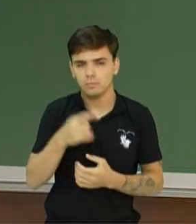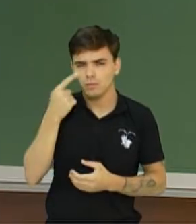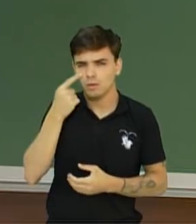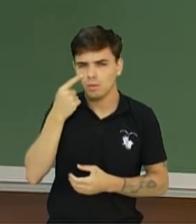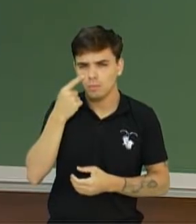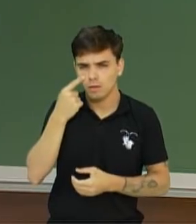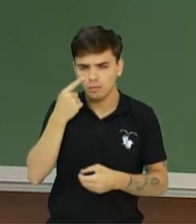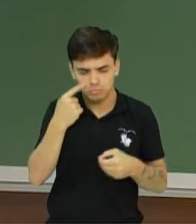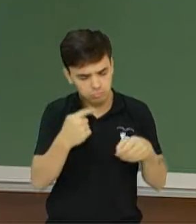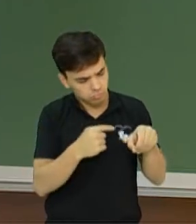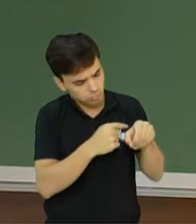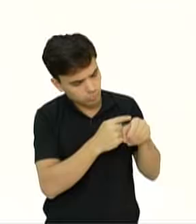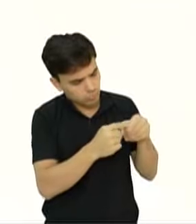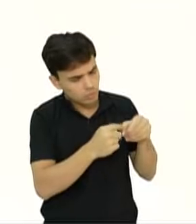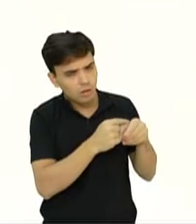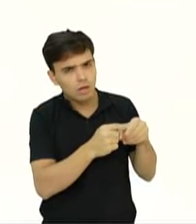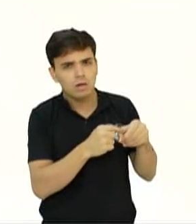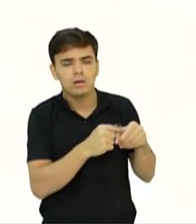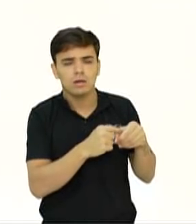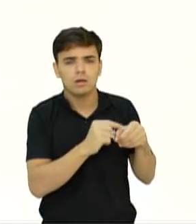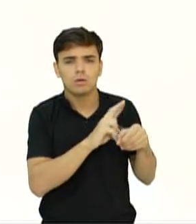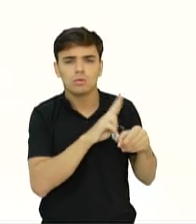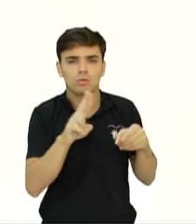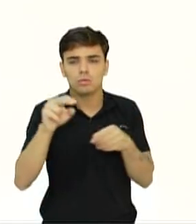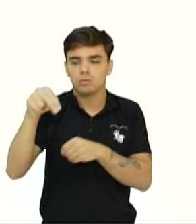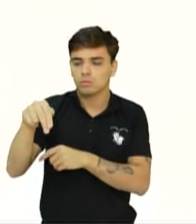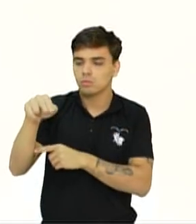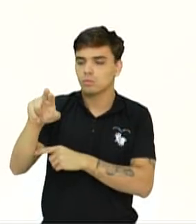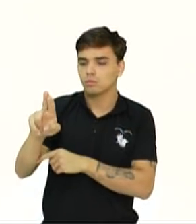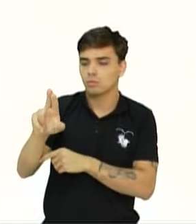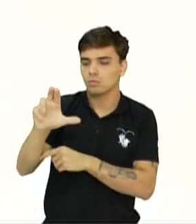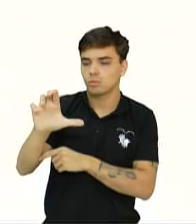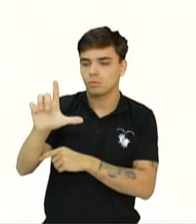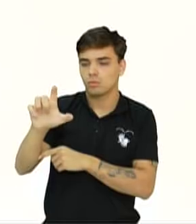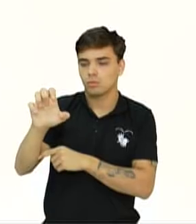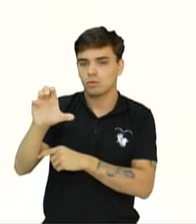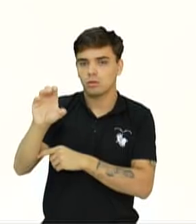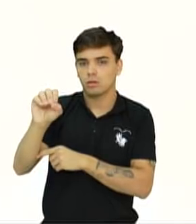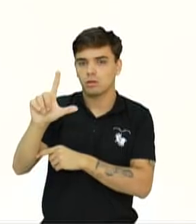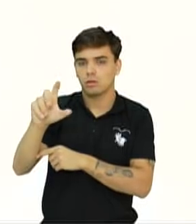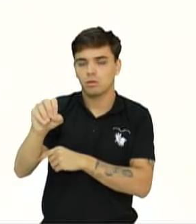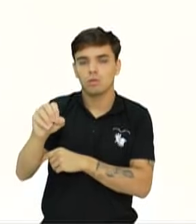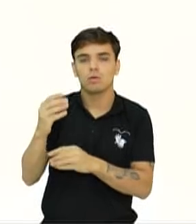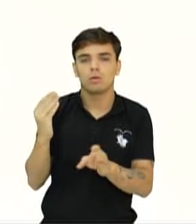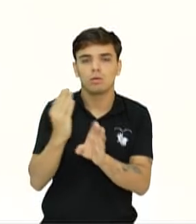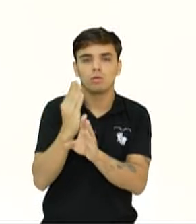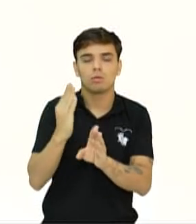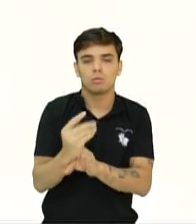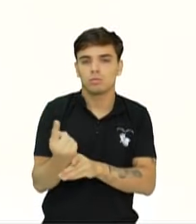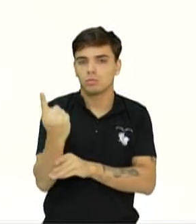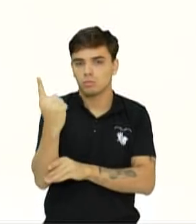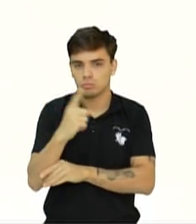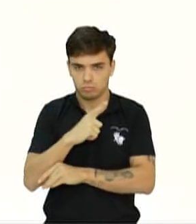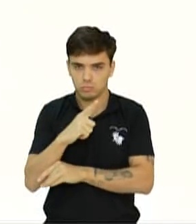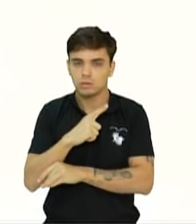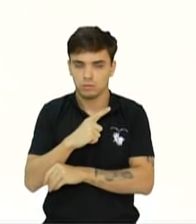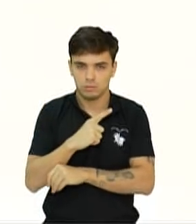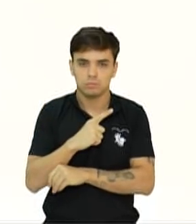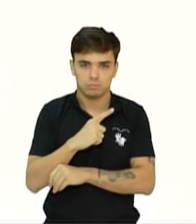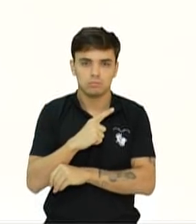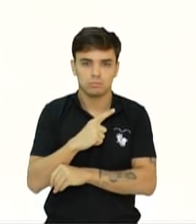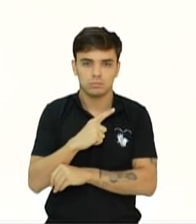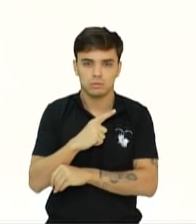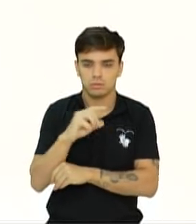aqui, esférica, a qual eu chamo de nucleolo, que é onde nós vamos encontrar um tipo de ácido nucleico, que é